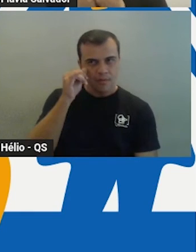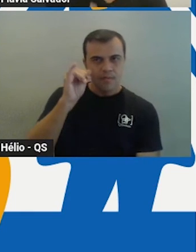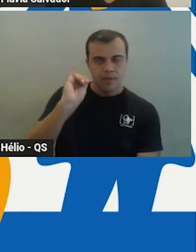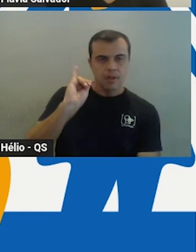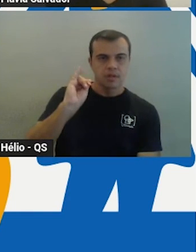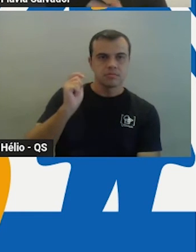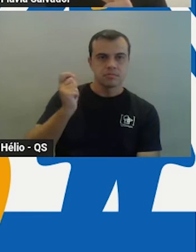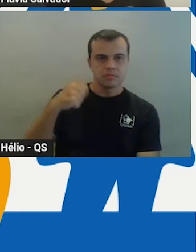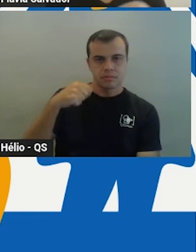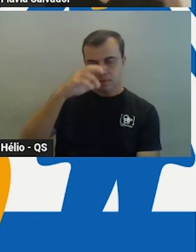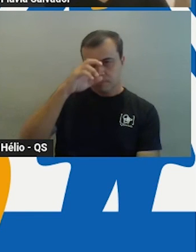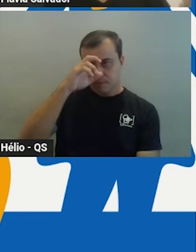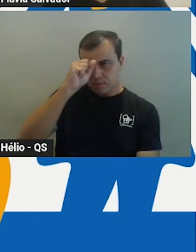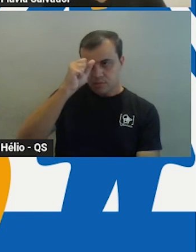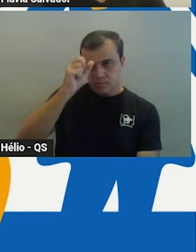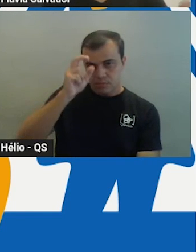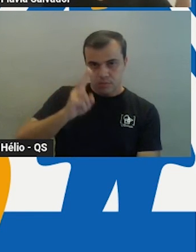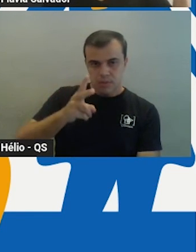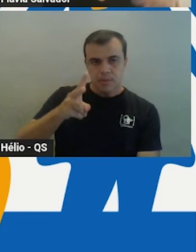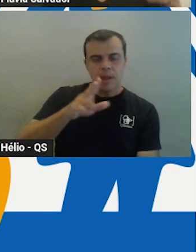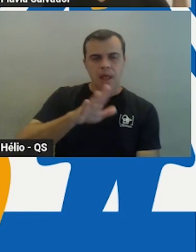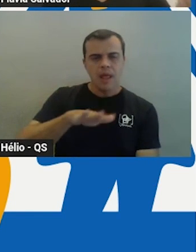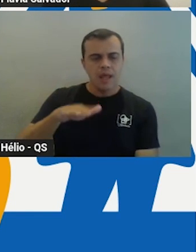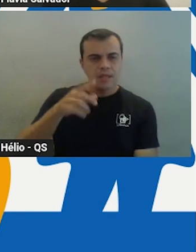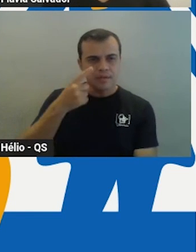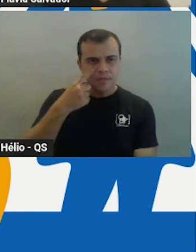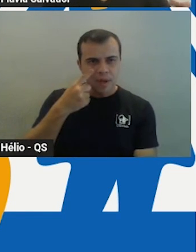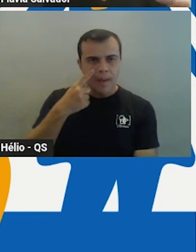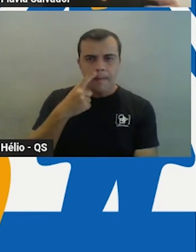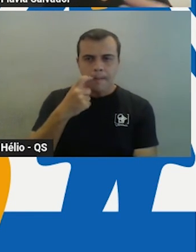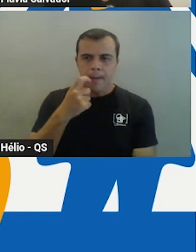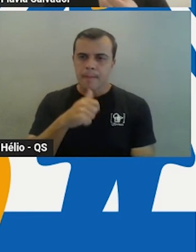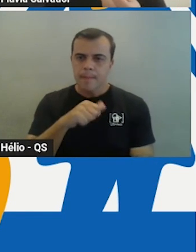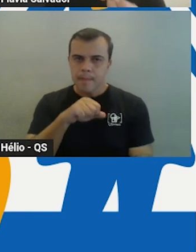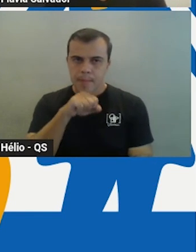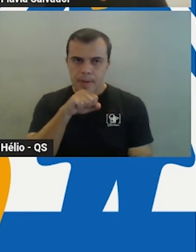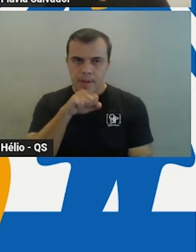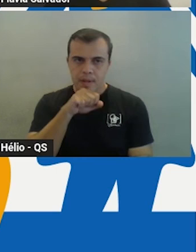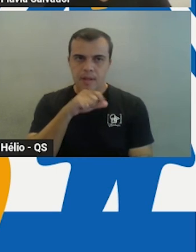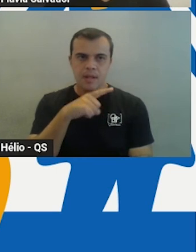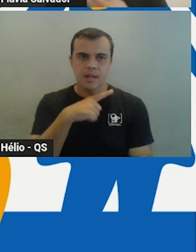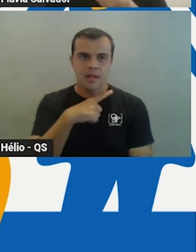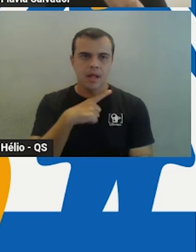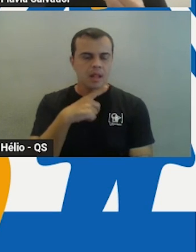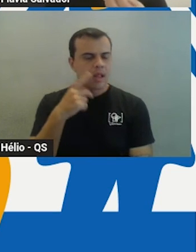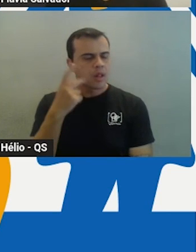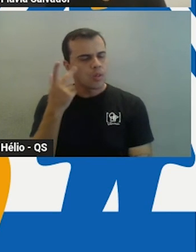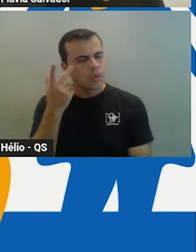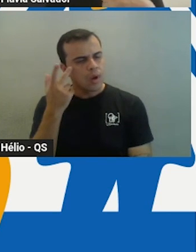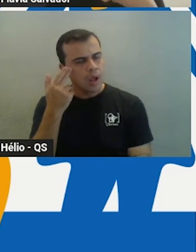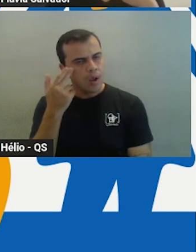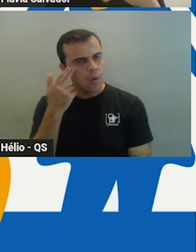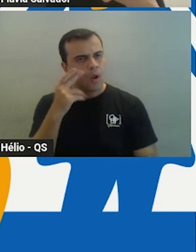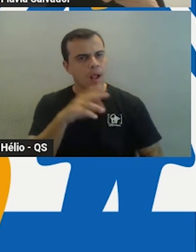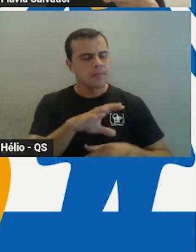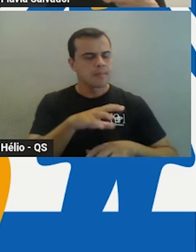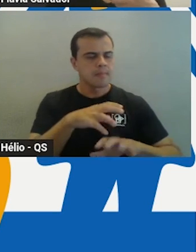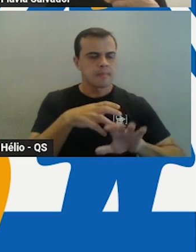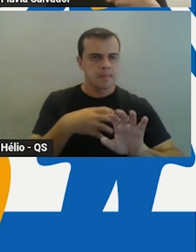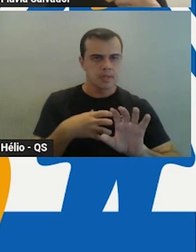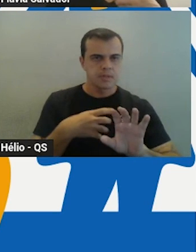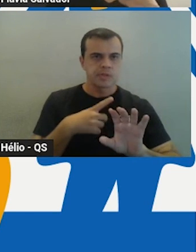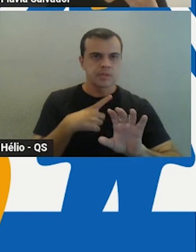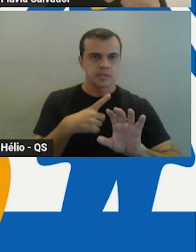é aprendido, porque uma criança, quando vê um pai ou uma mãe agindo de maneira natural, de maneira empática, de